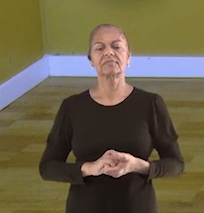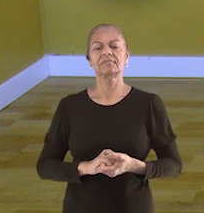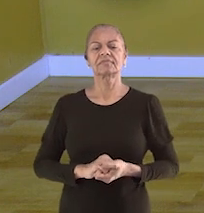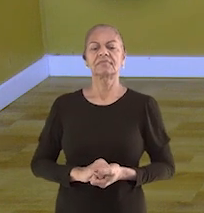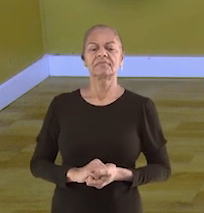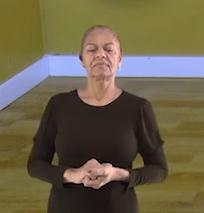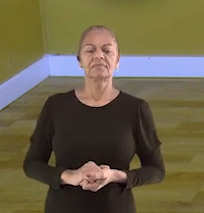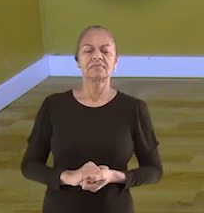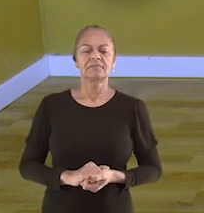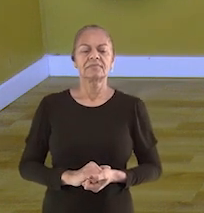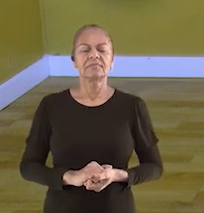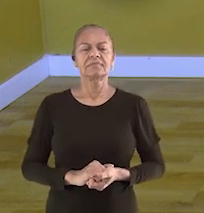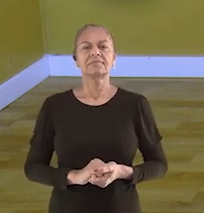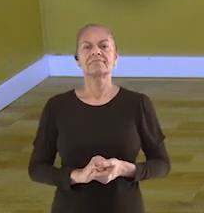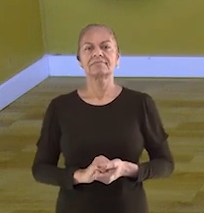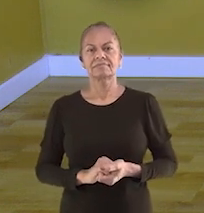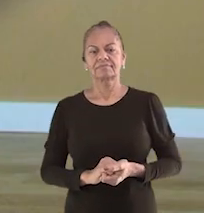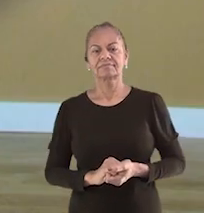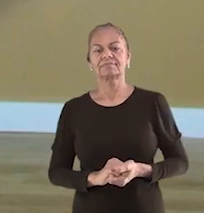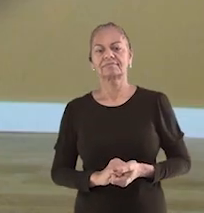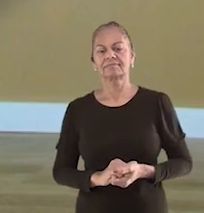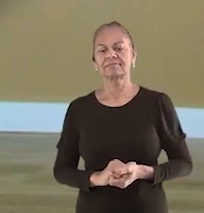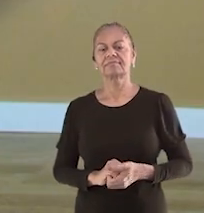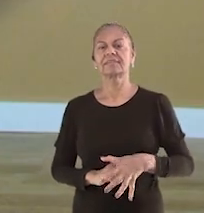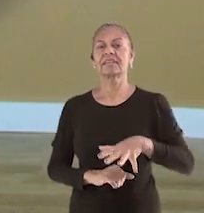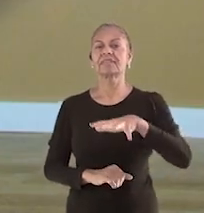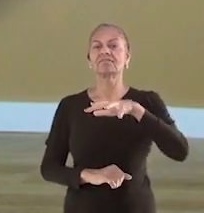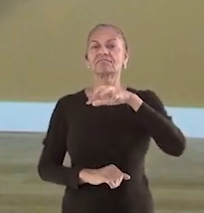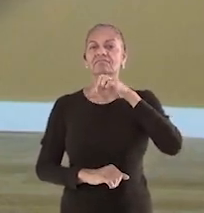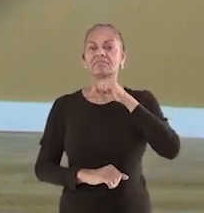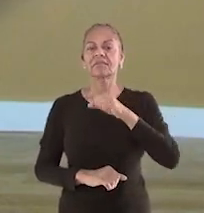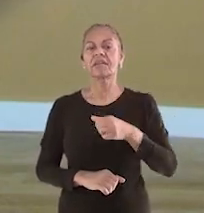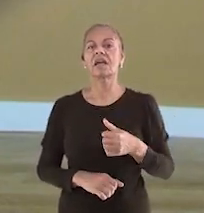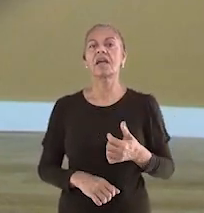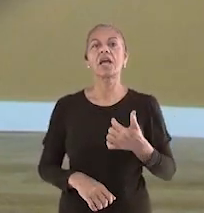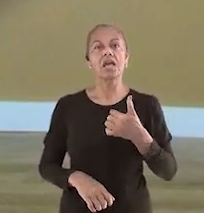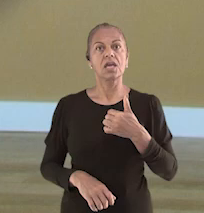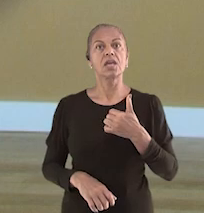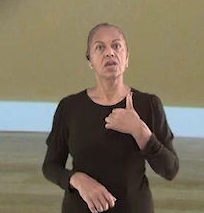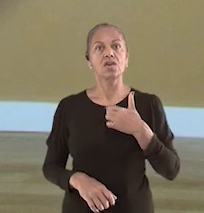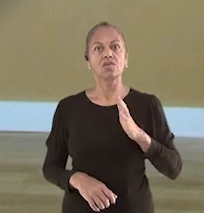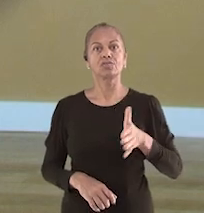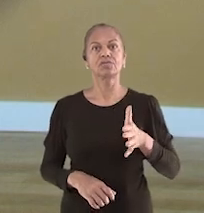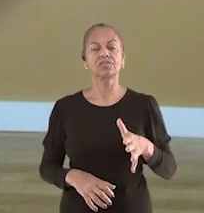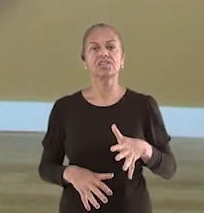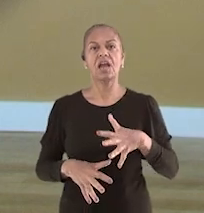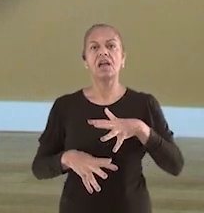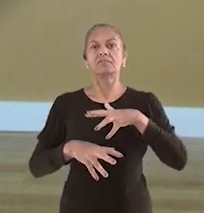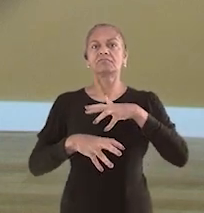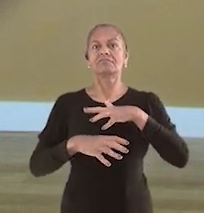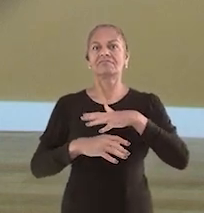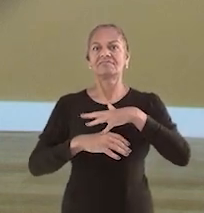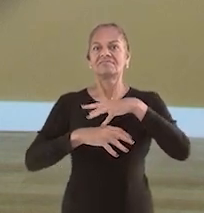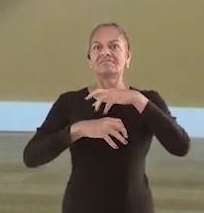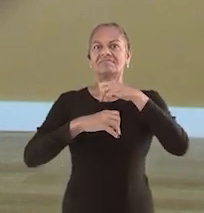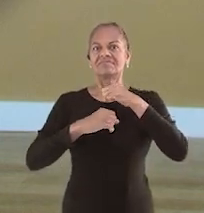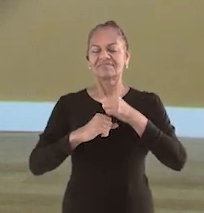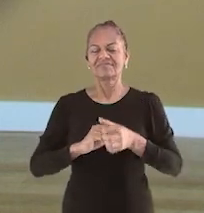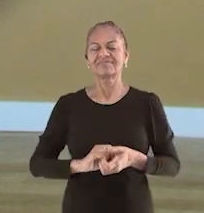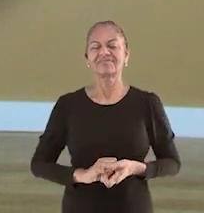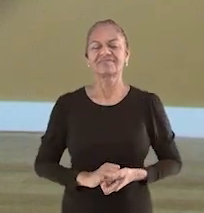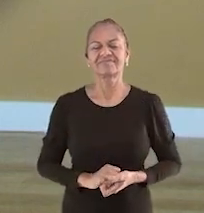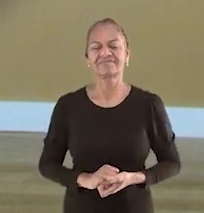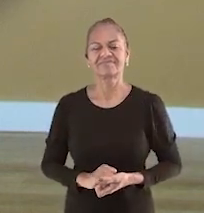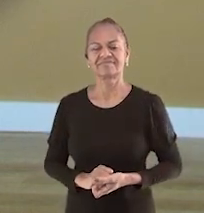respirada. Ó, eu já estou um pouquinho ofegante, hein? E vocês?